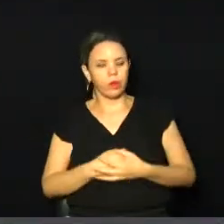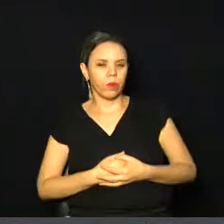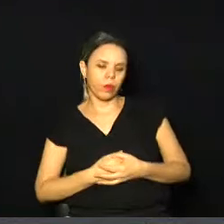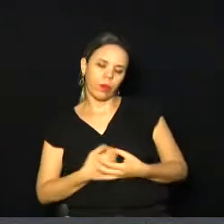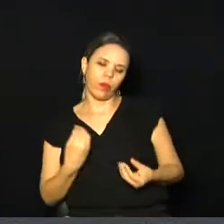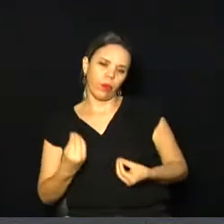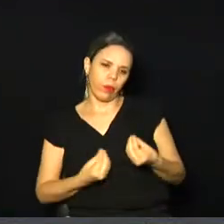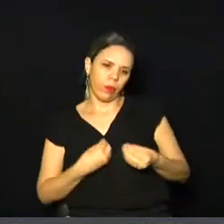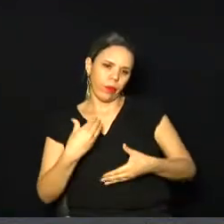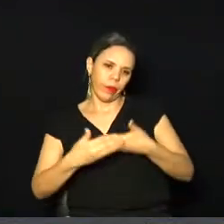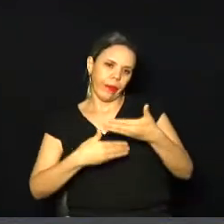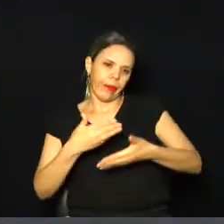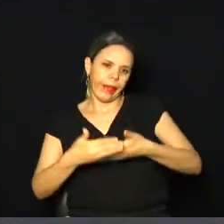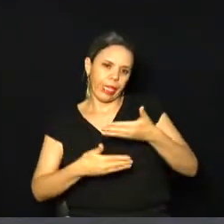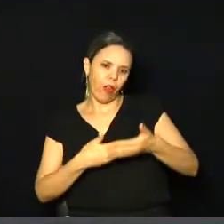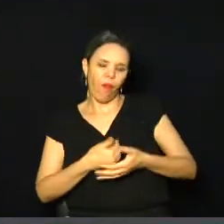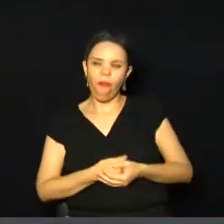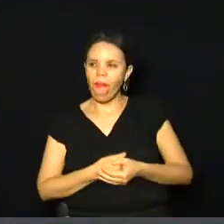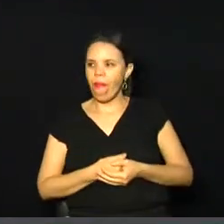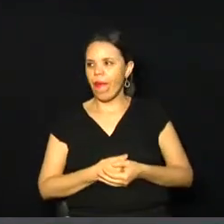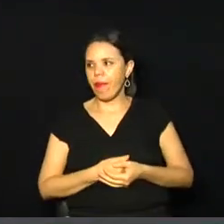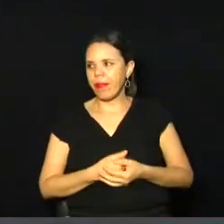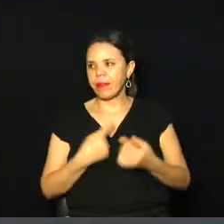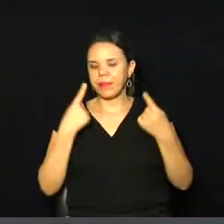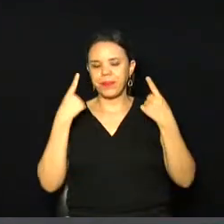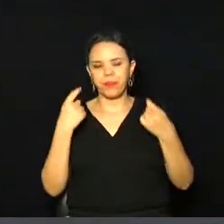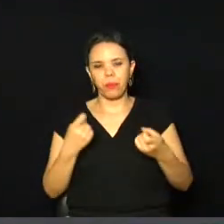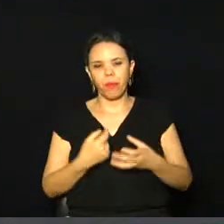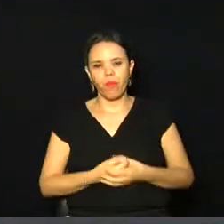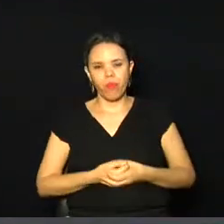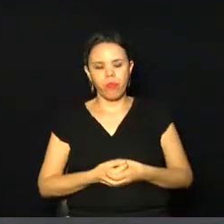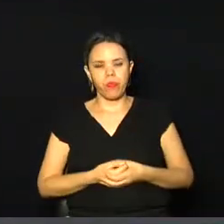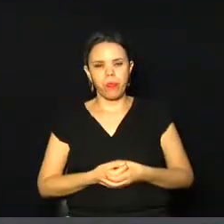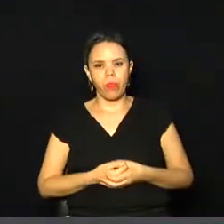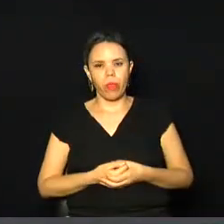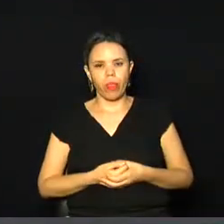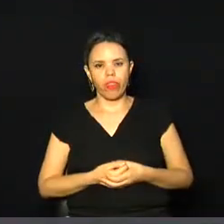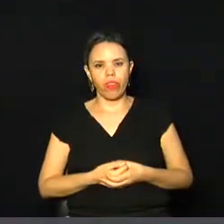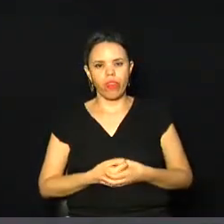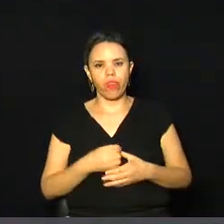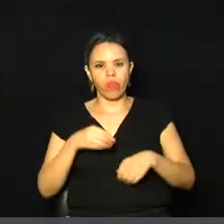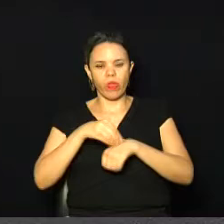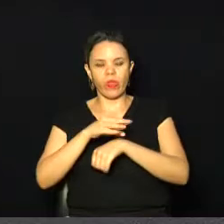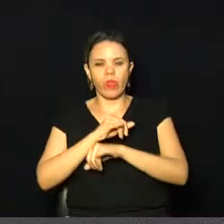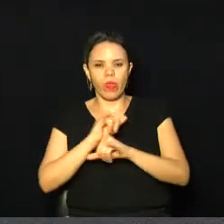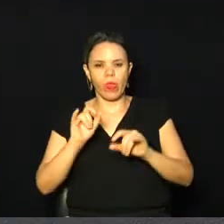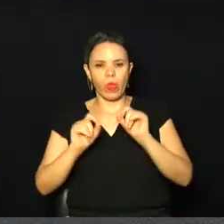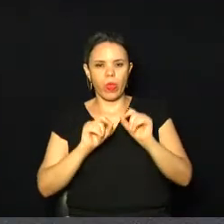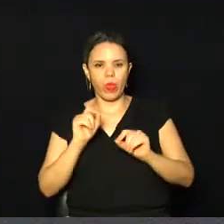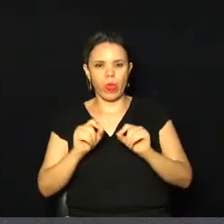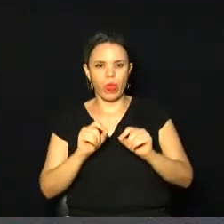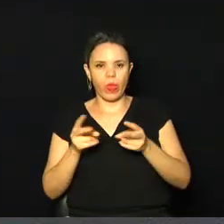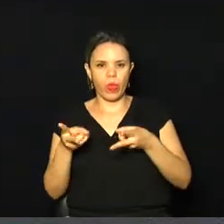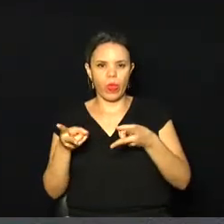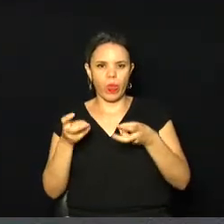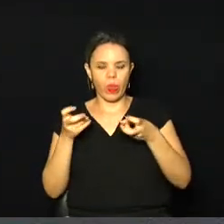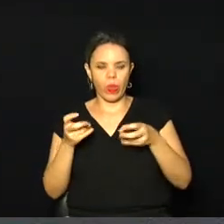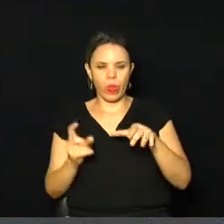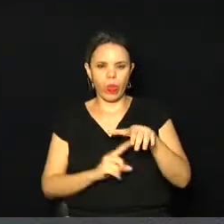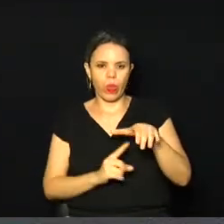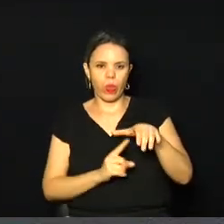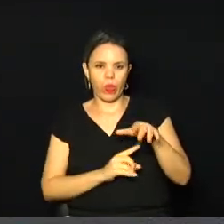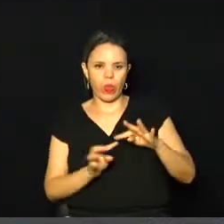que é esse processo do ciclo da violência. Então, eu vou passar mesmo para vocês o que eu percebo lá no